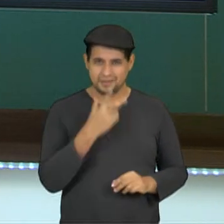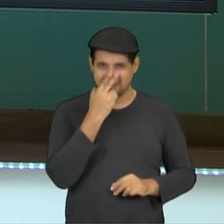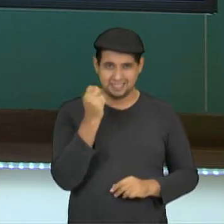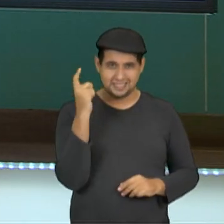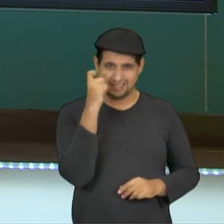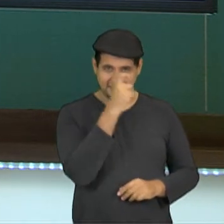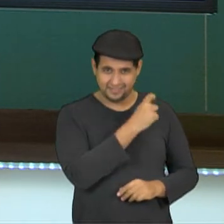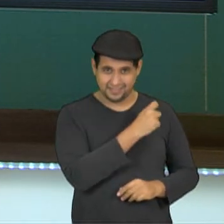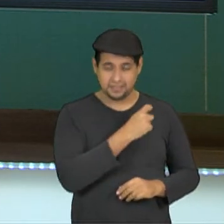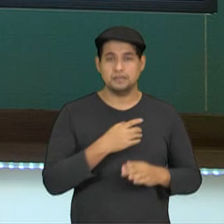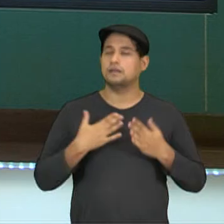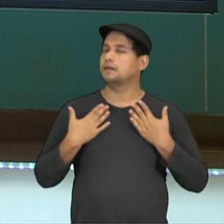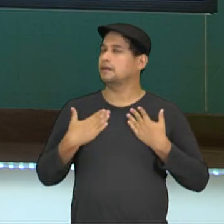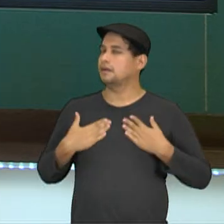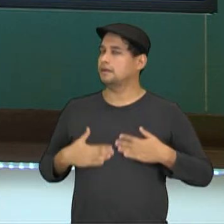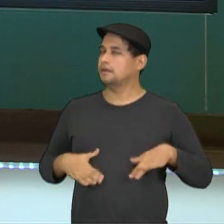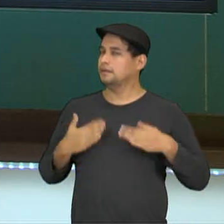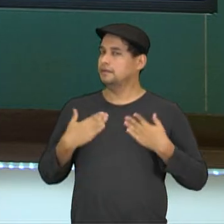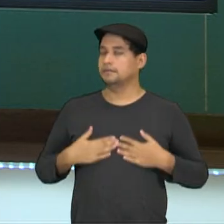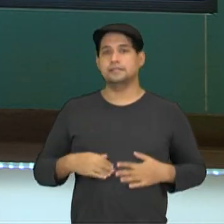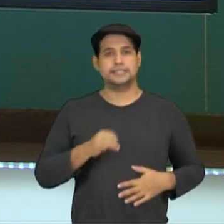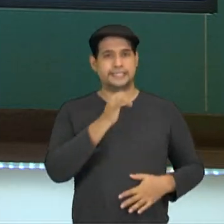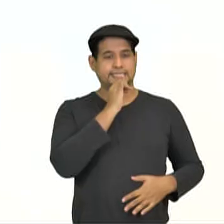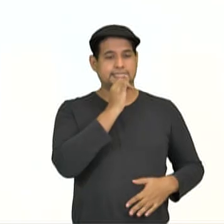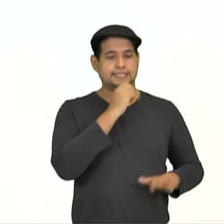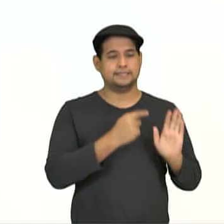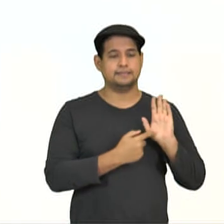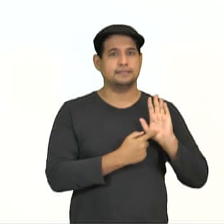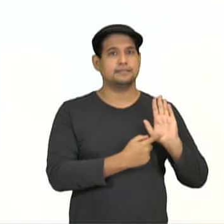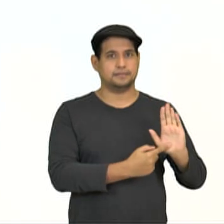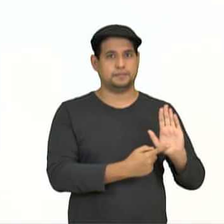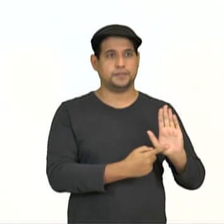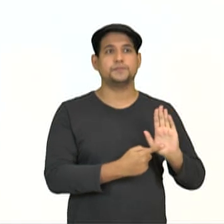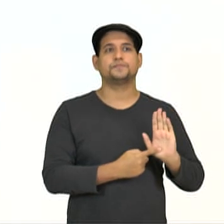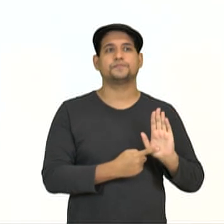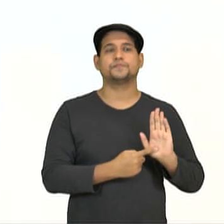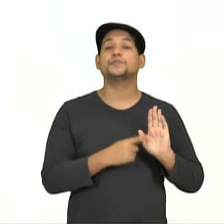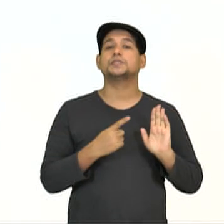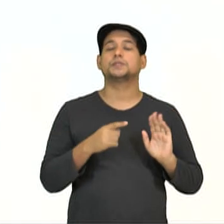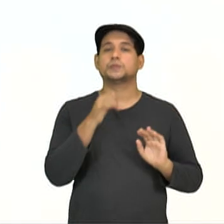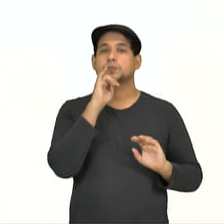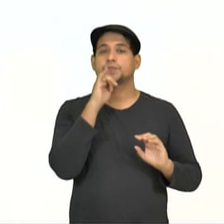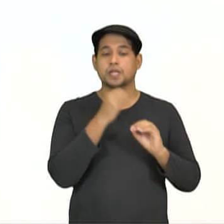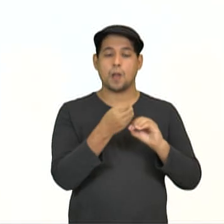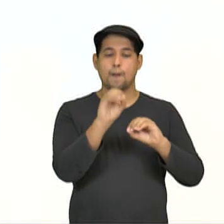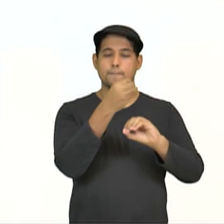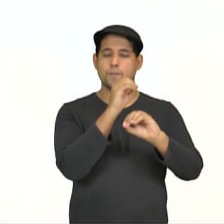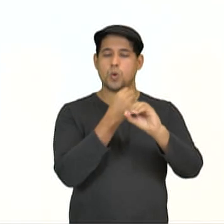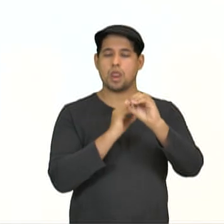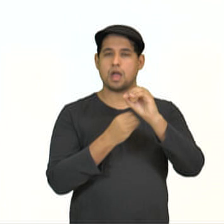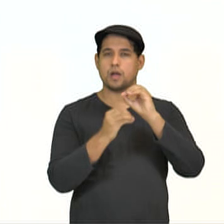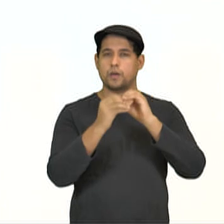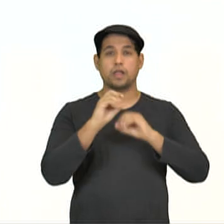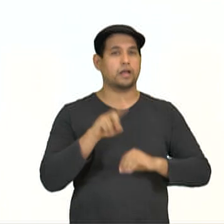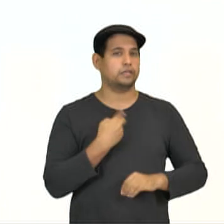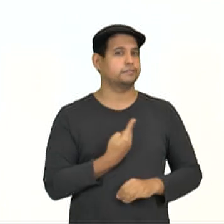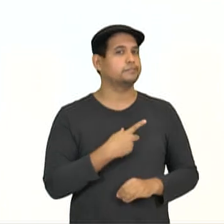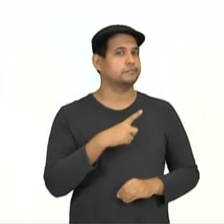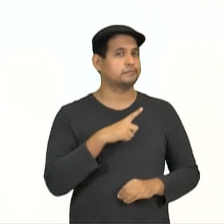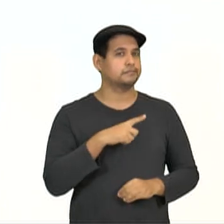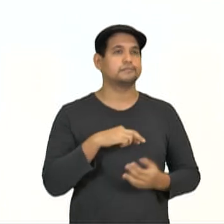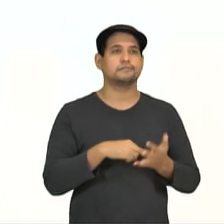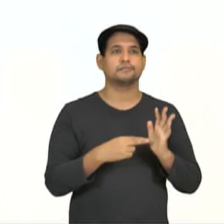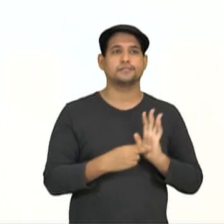complicado? Calma, vamos ver os exemplos aqui. Então aqui, ó, essa molécula, essa fórmula que nós temos é o